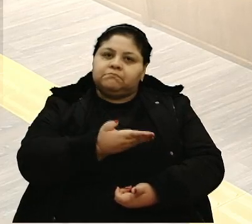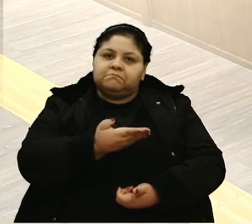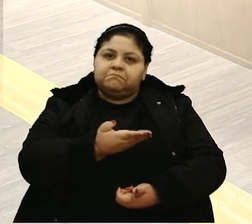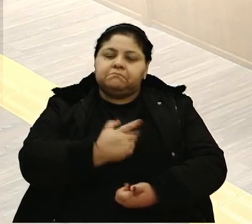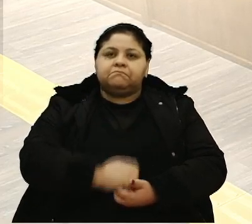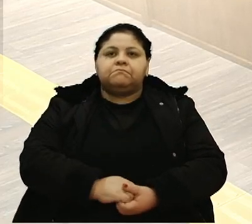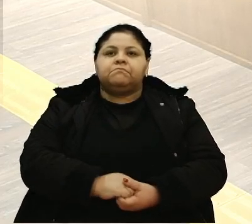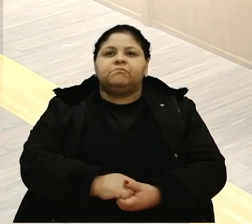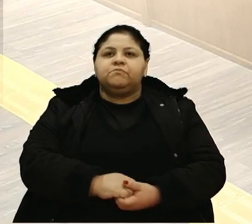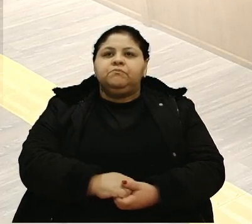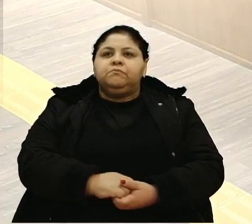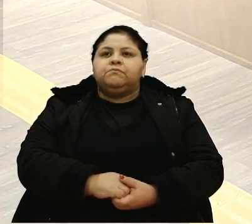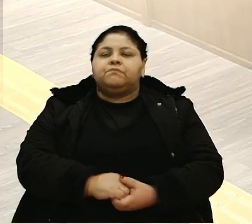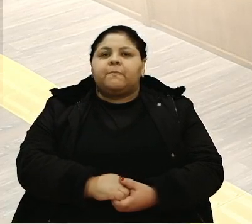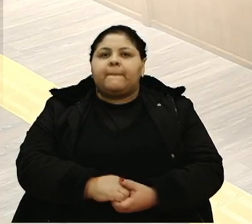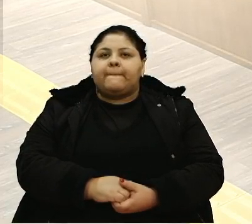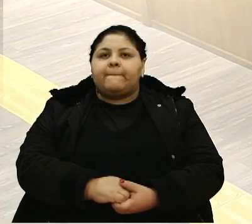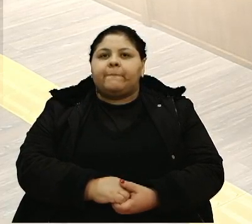colegas,